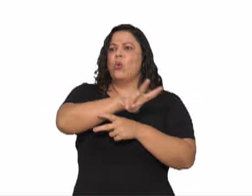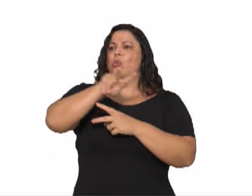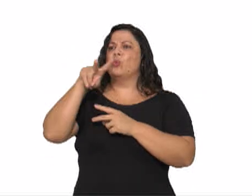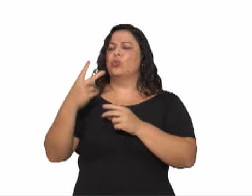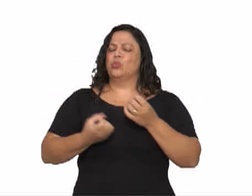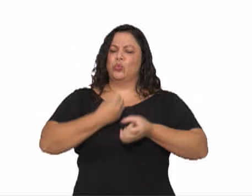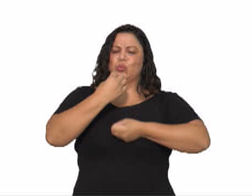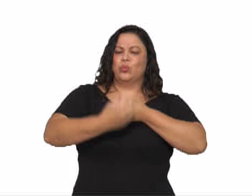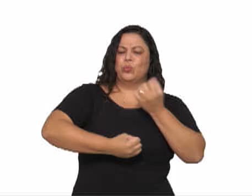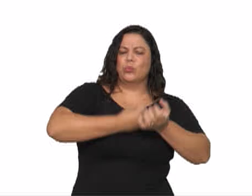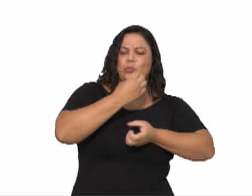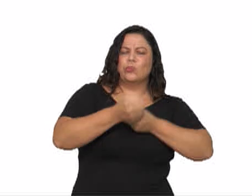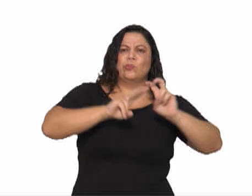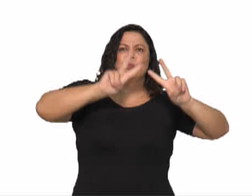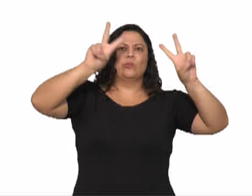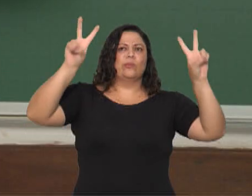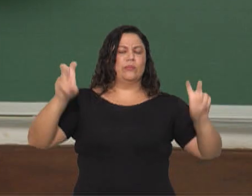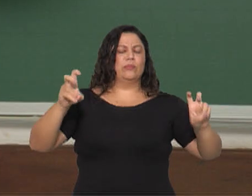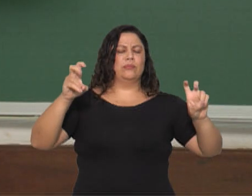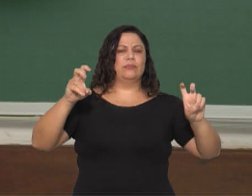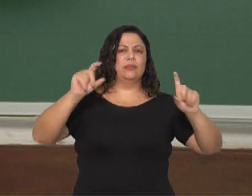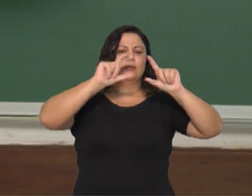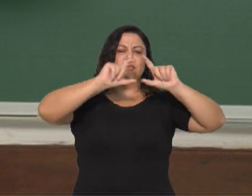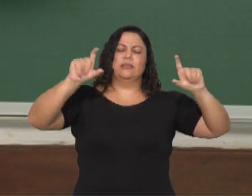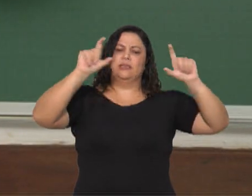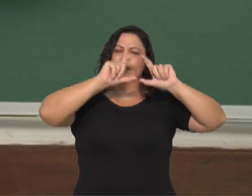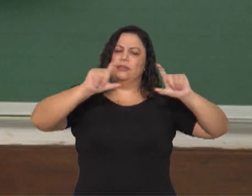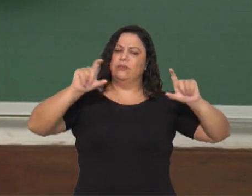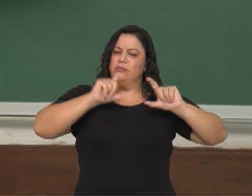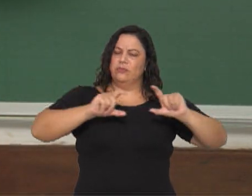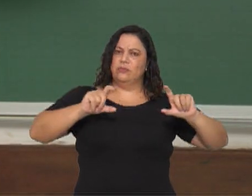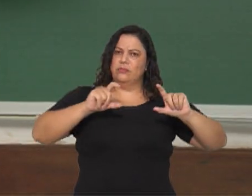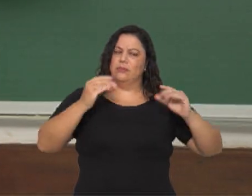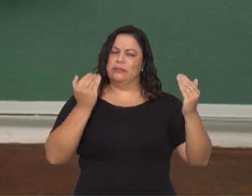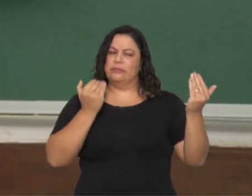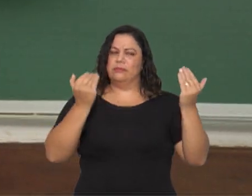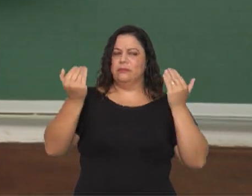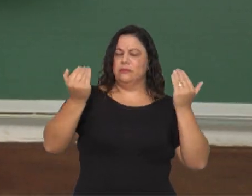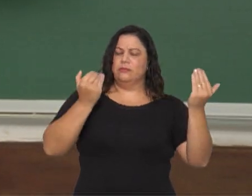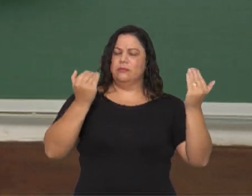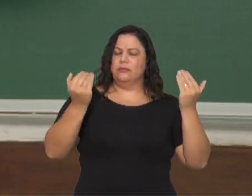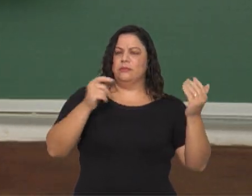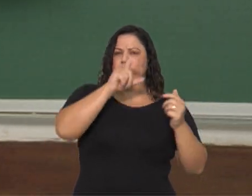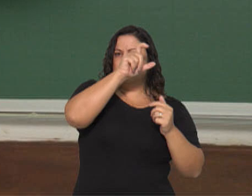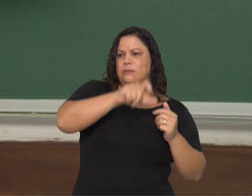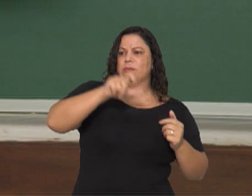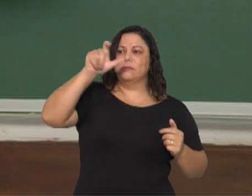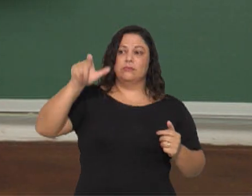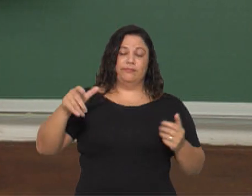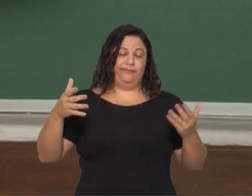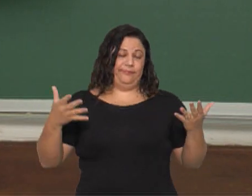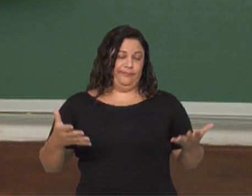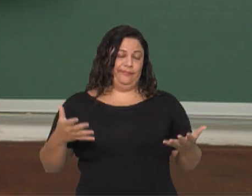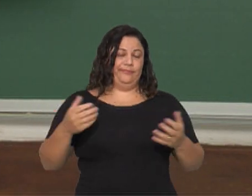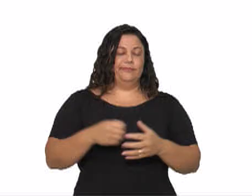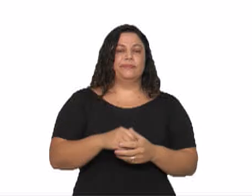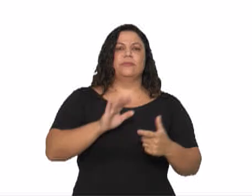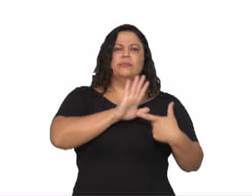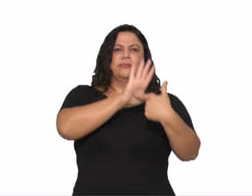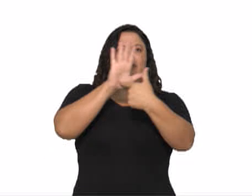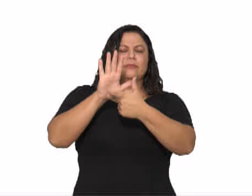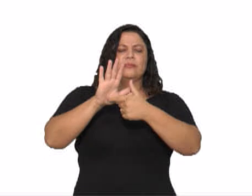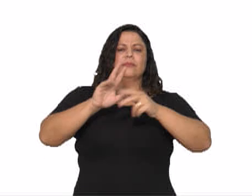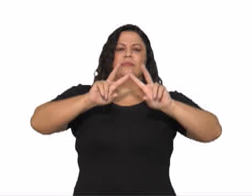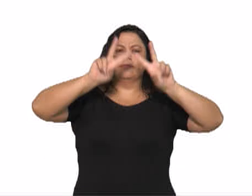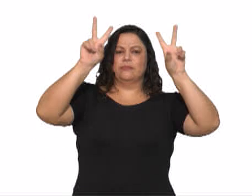temas e estruturas linguísticas. Quem sabe alguma coisa semelhante entre um e o outro. Seleciona alguns temas ou expressões que